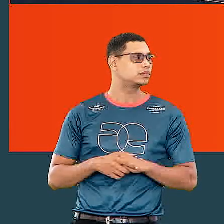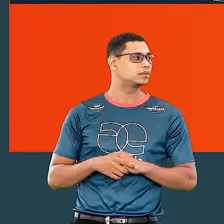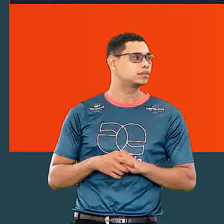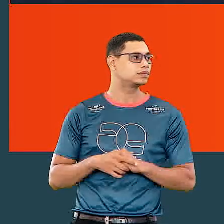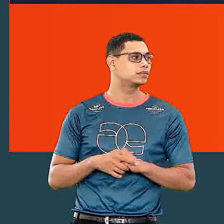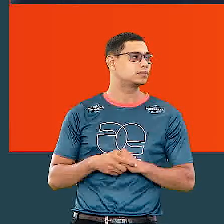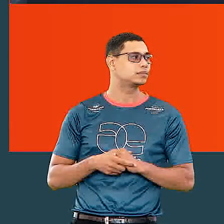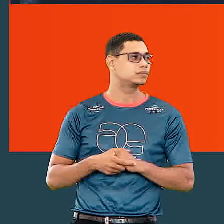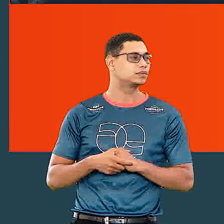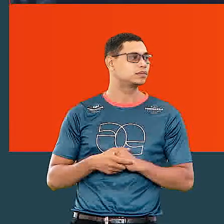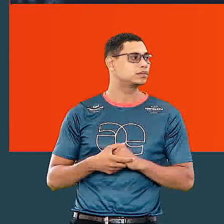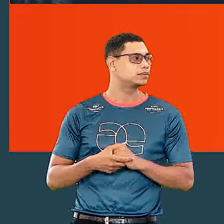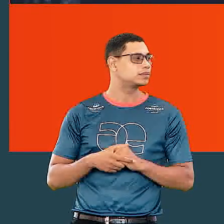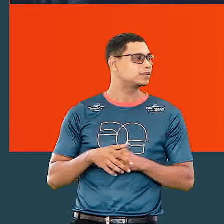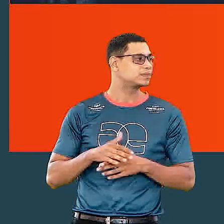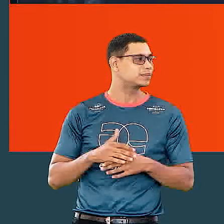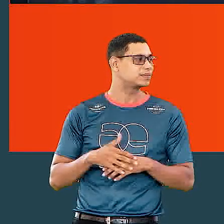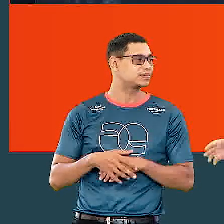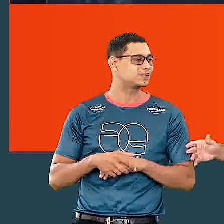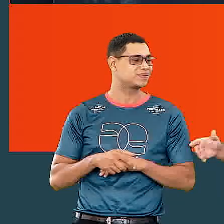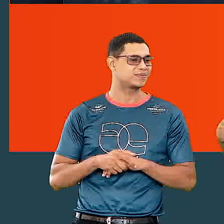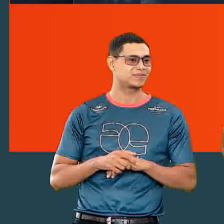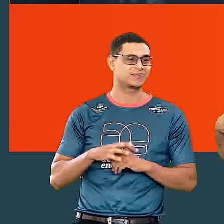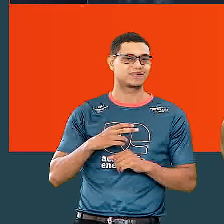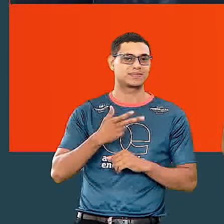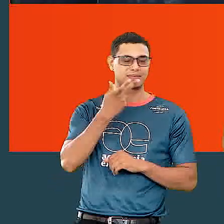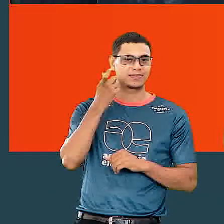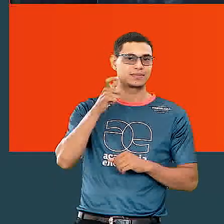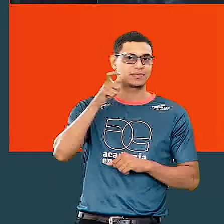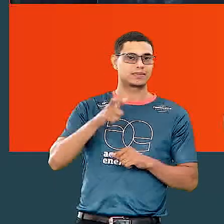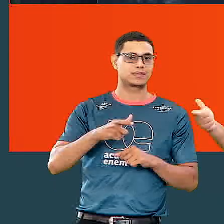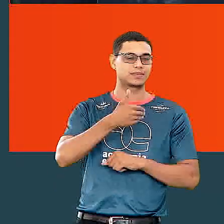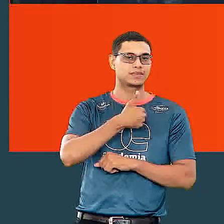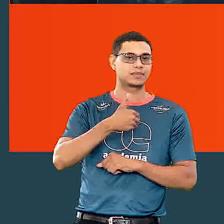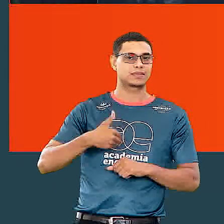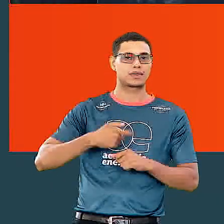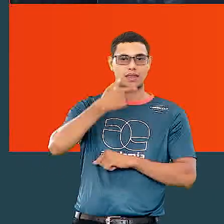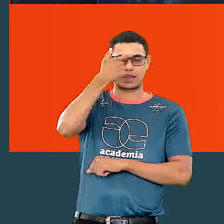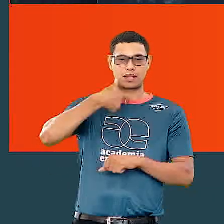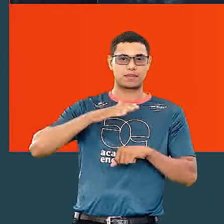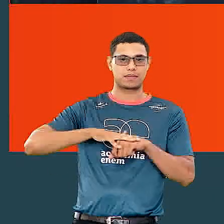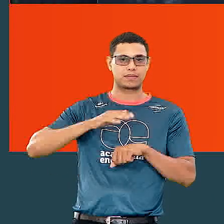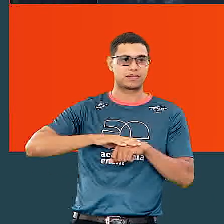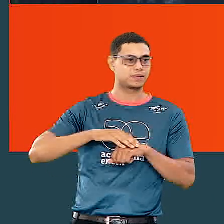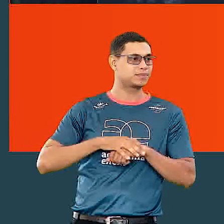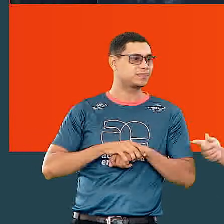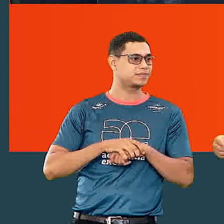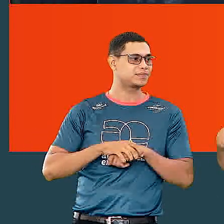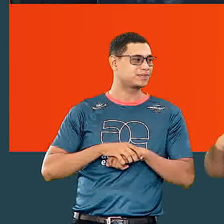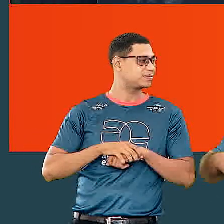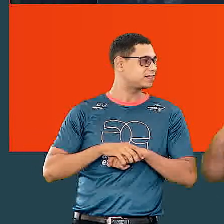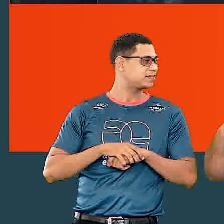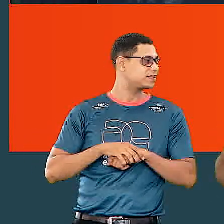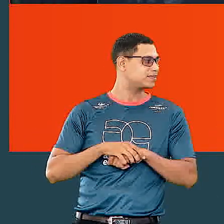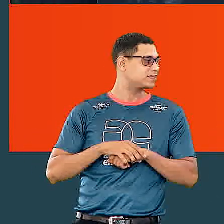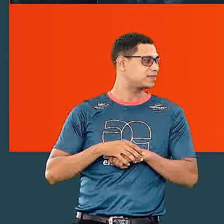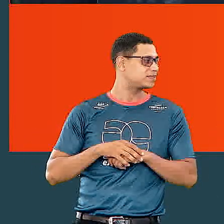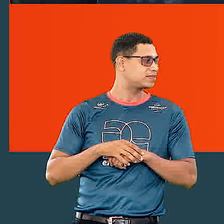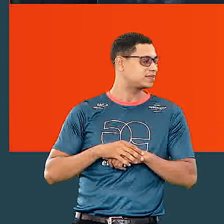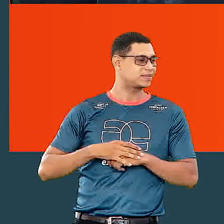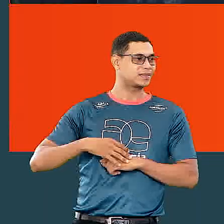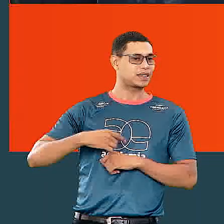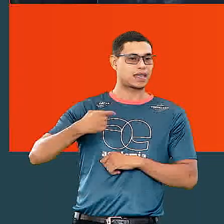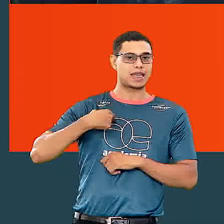textos? O cara diz desse jeito, ó: o Estado sou eu. Sou eu. Assim, ó, que nem o Cristiano